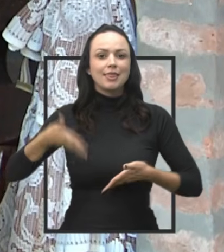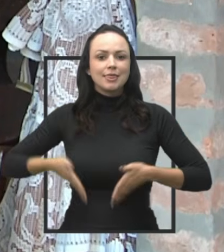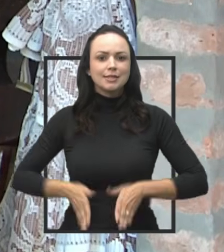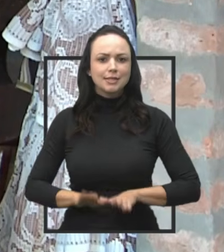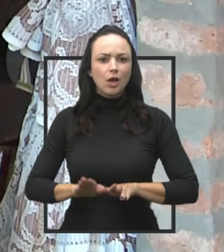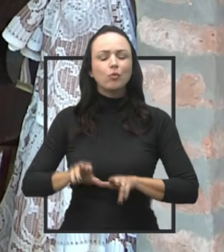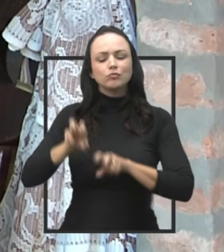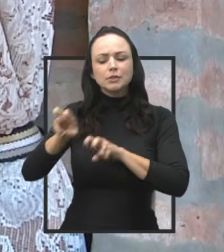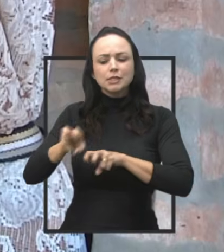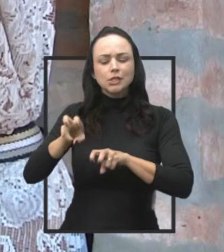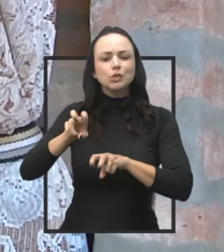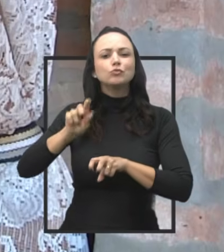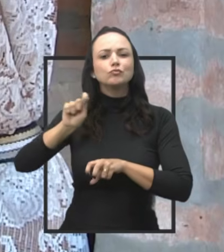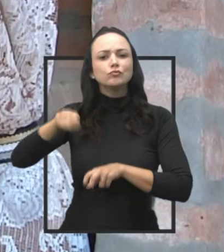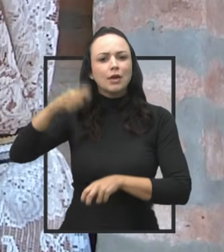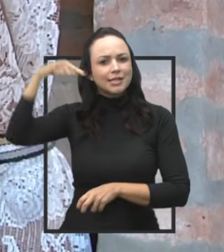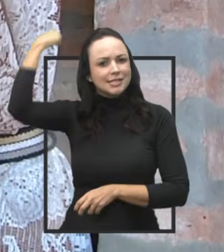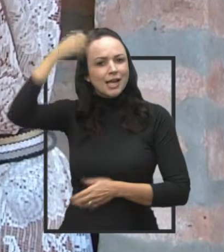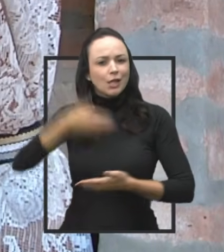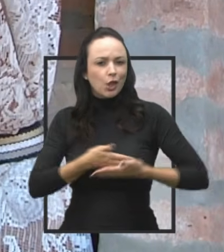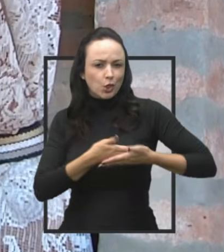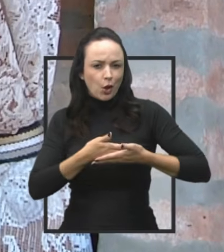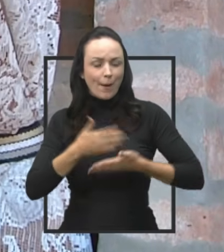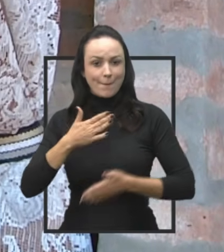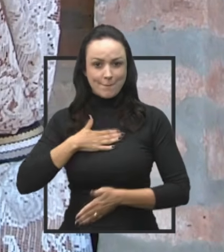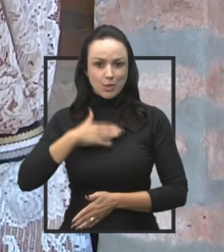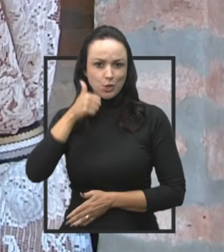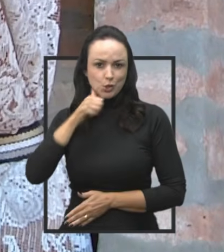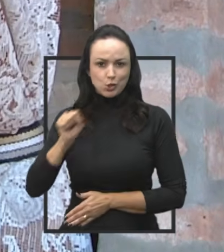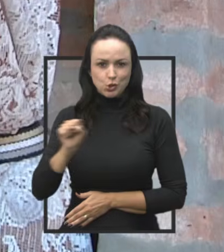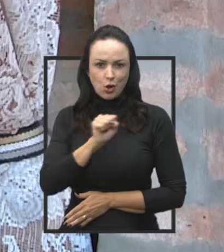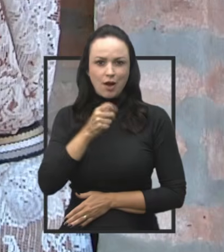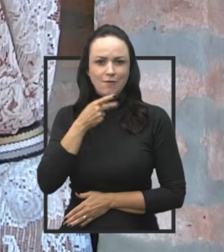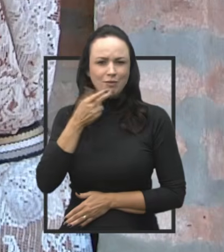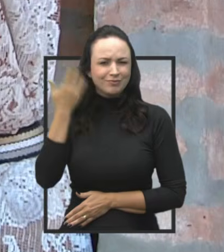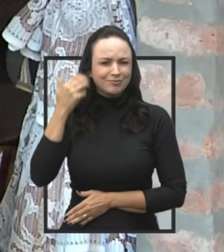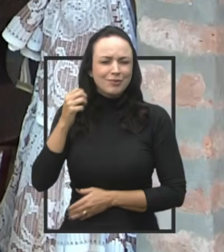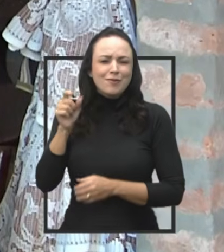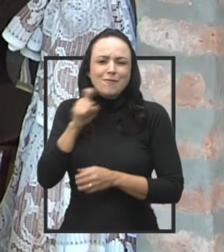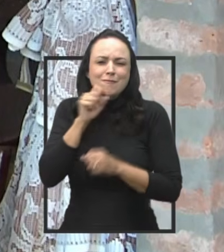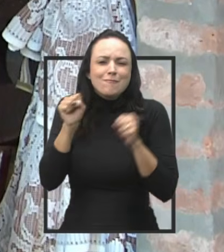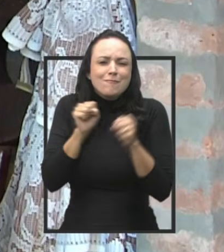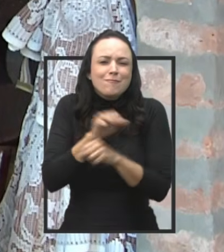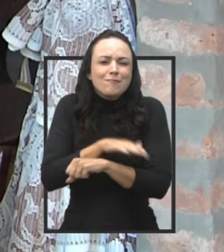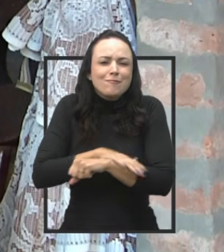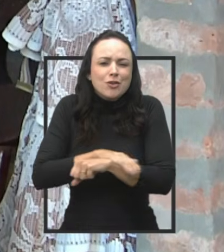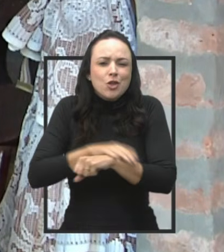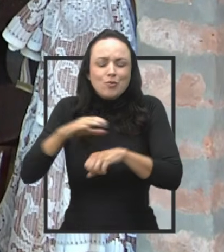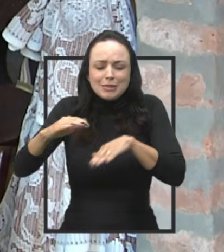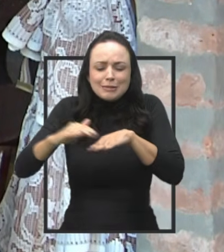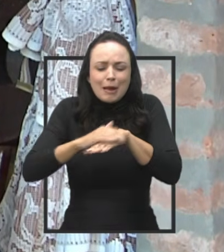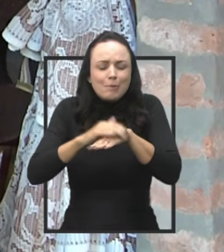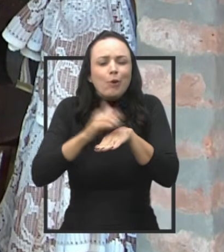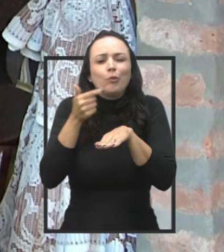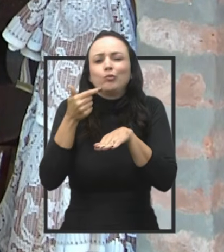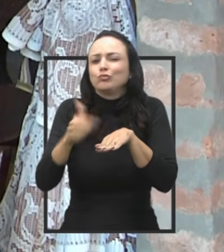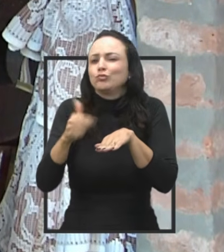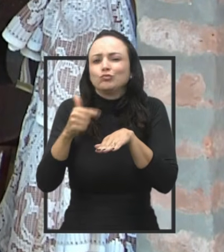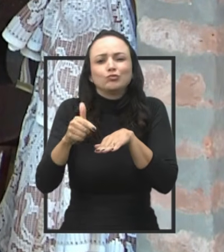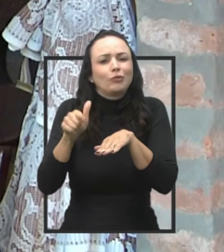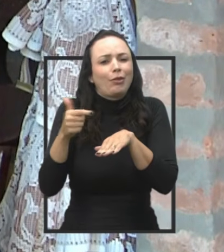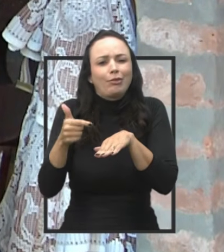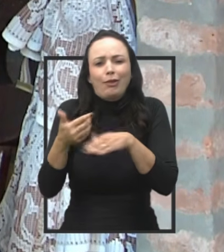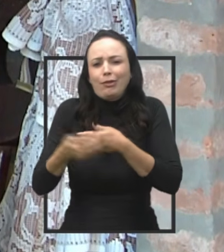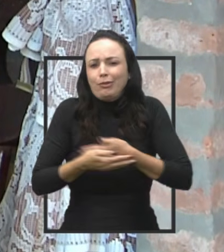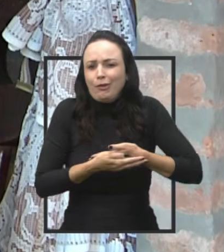num sítio Santo Antônio e, segundo a minha sogra, fazia um frio e aquele coitadinho não tinha um sapatinho